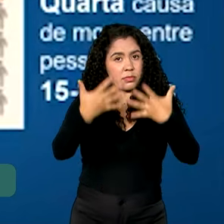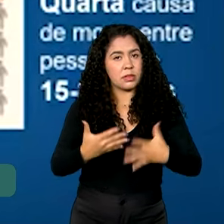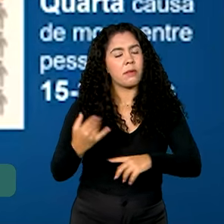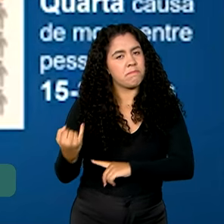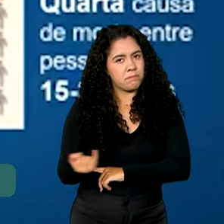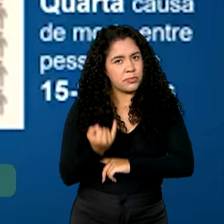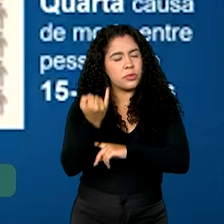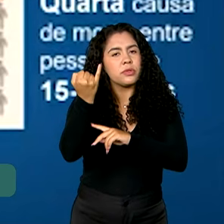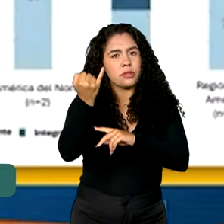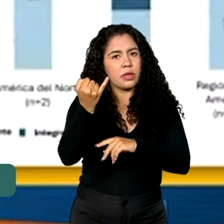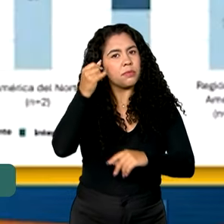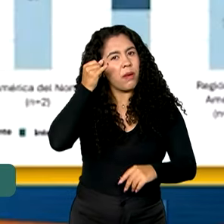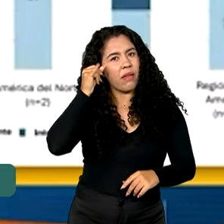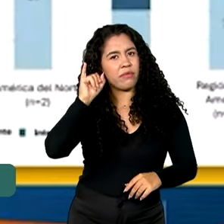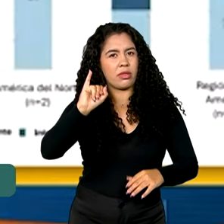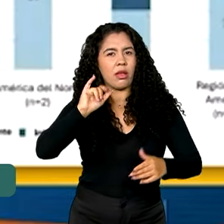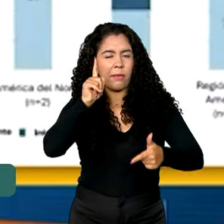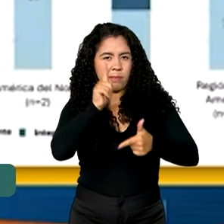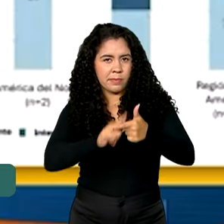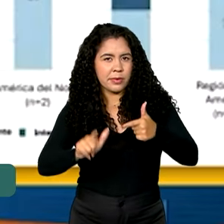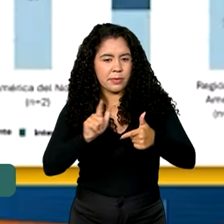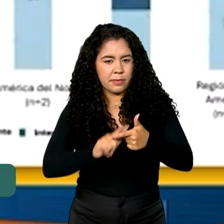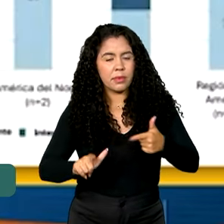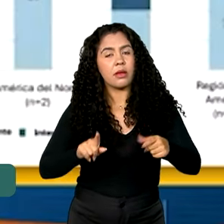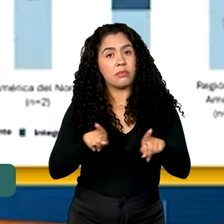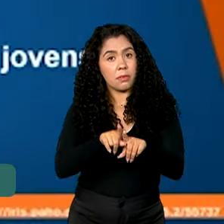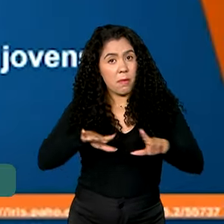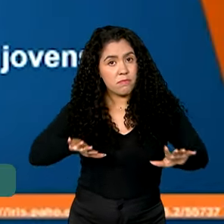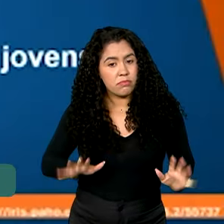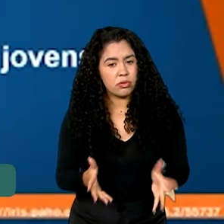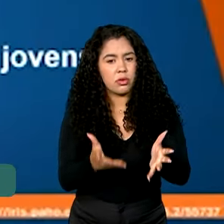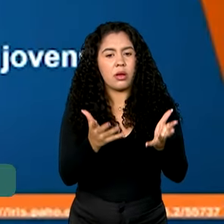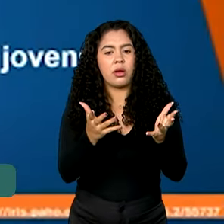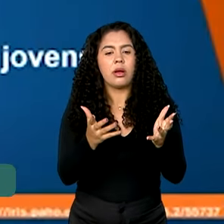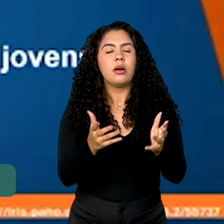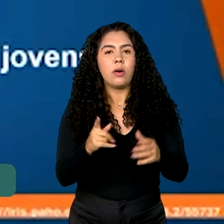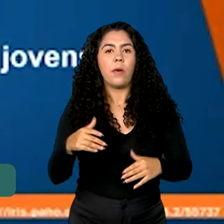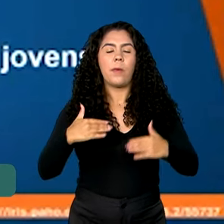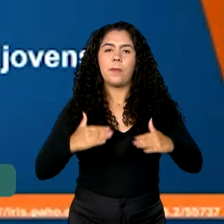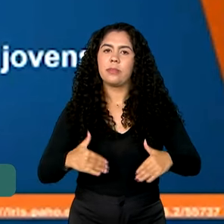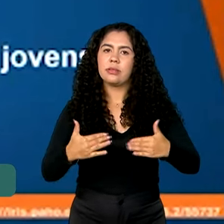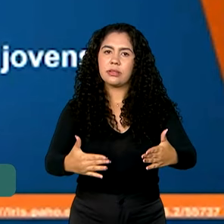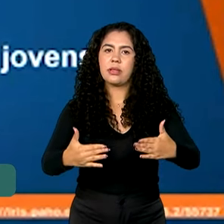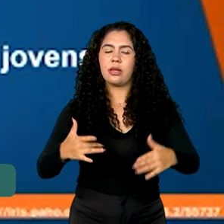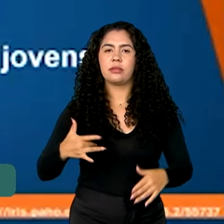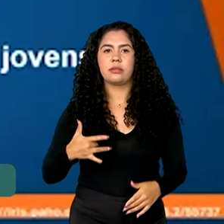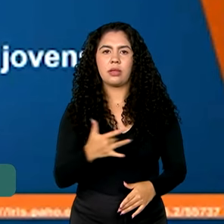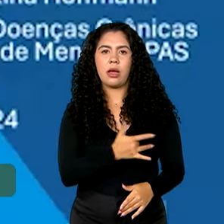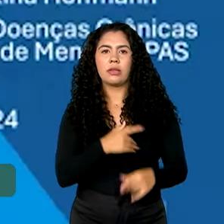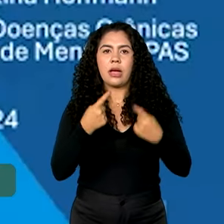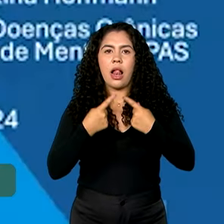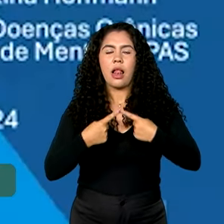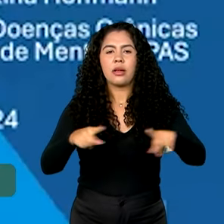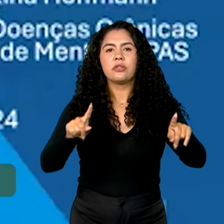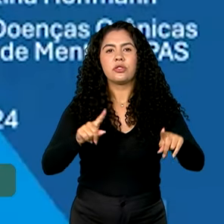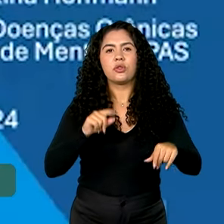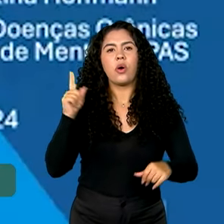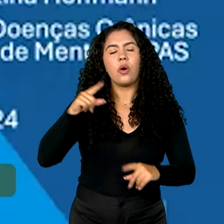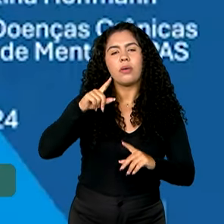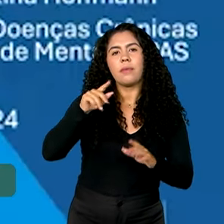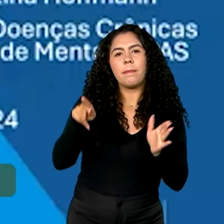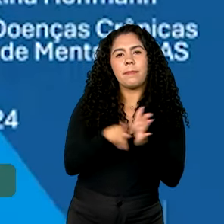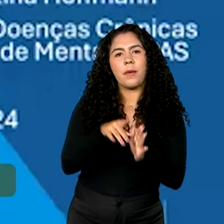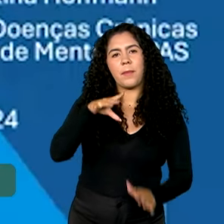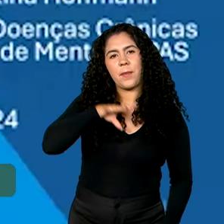na prevenção do problema. Para fortalecer o programa nacional, o Ministério da Saúde lançou a versão em português da